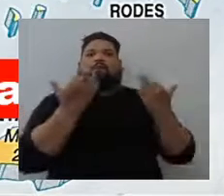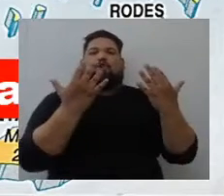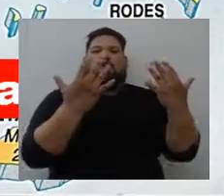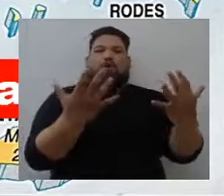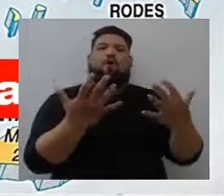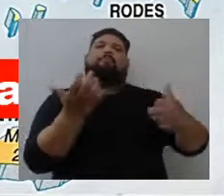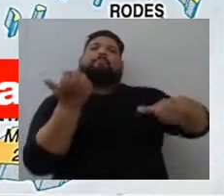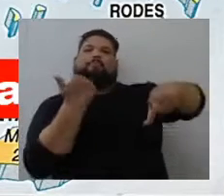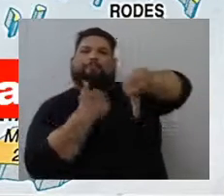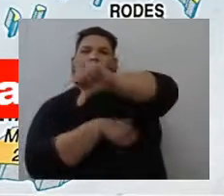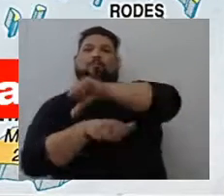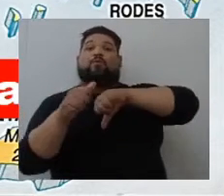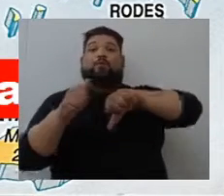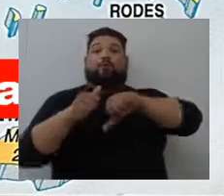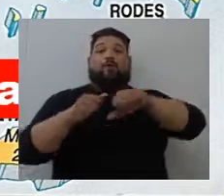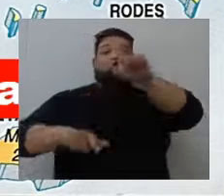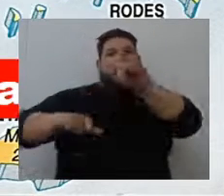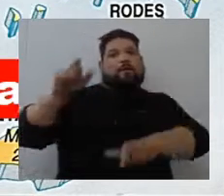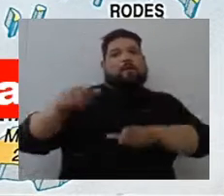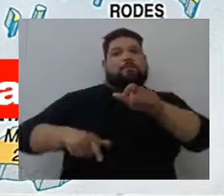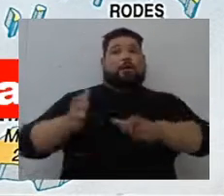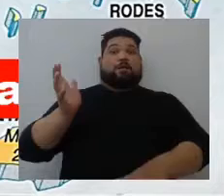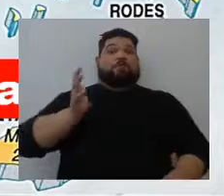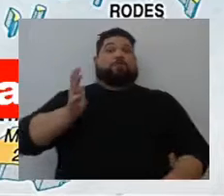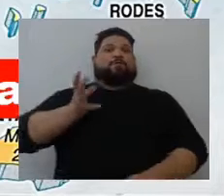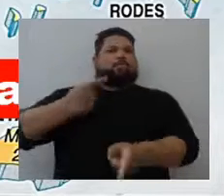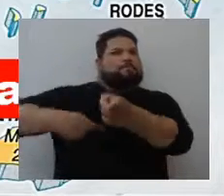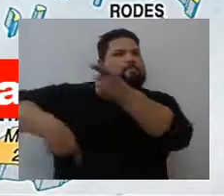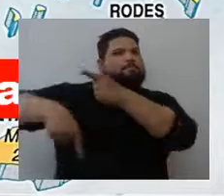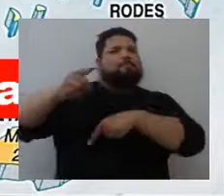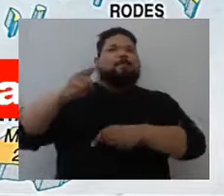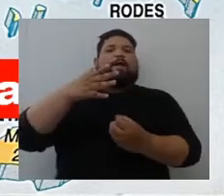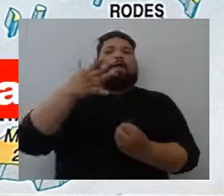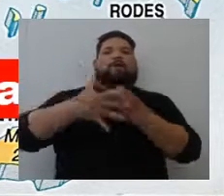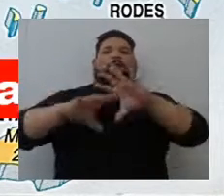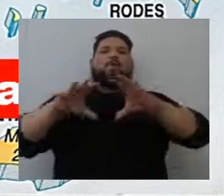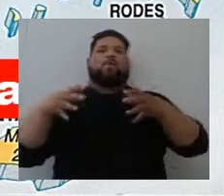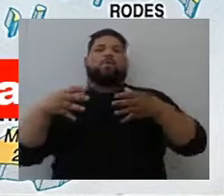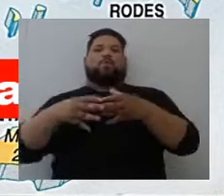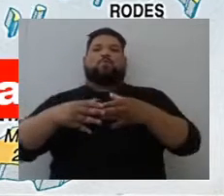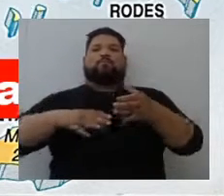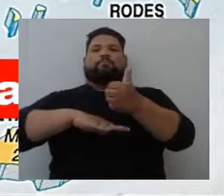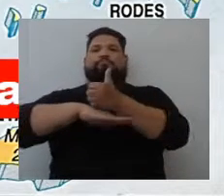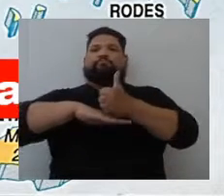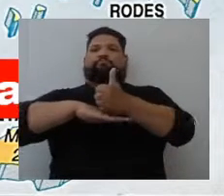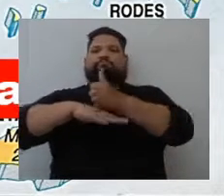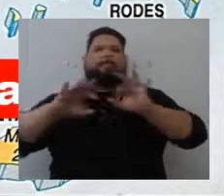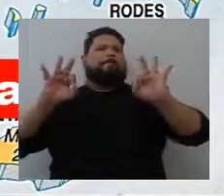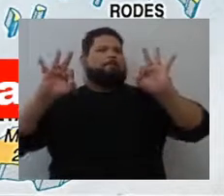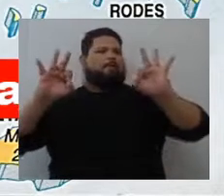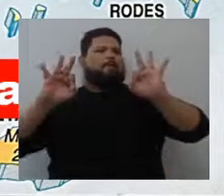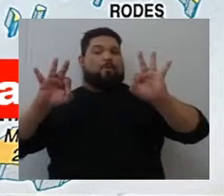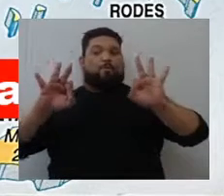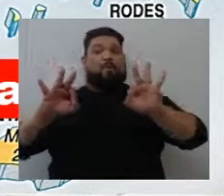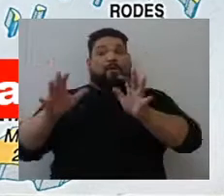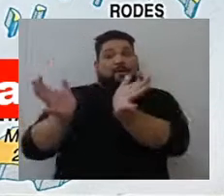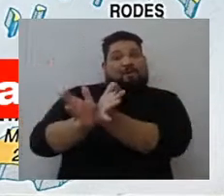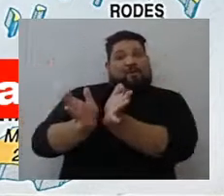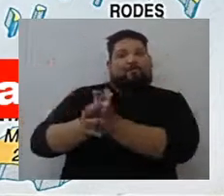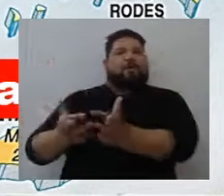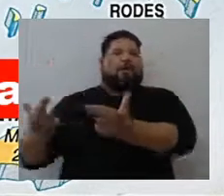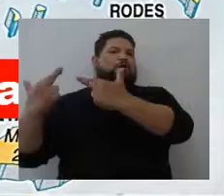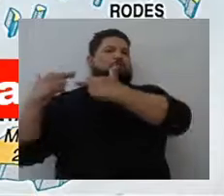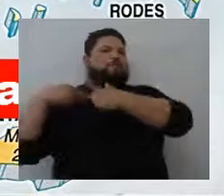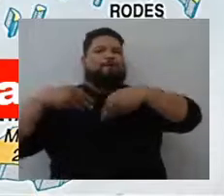surgir uma aristocracia, ou seja, um grupo de privilegiados proprietários de terra,